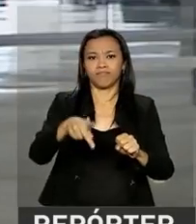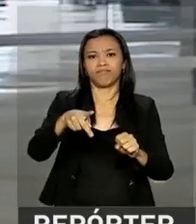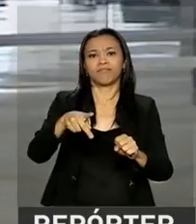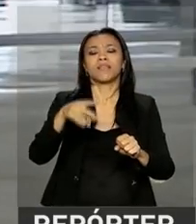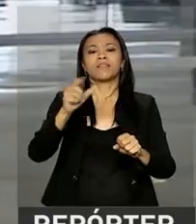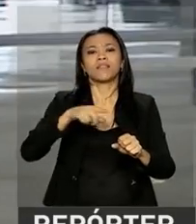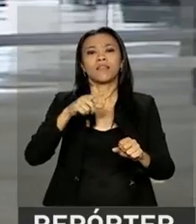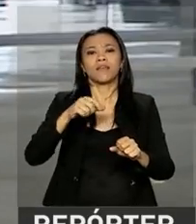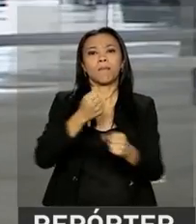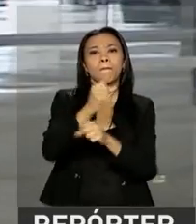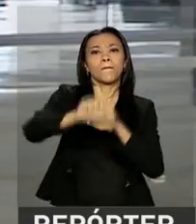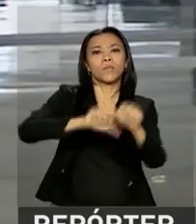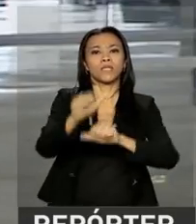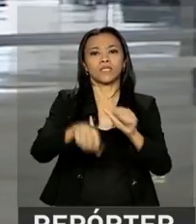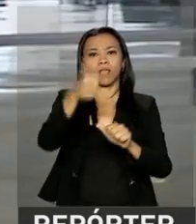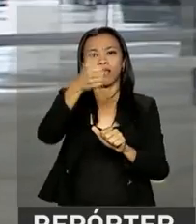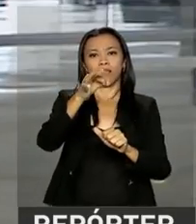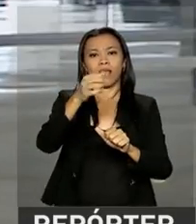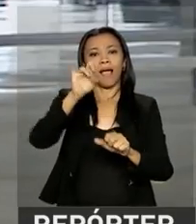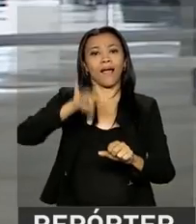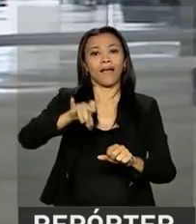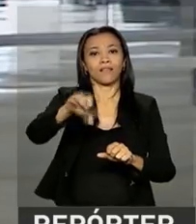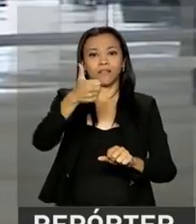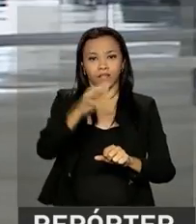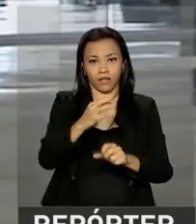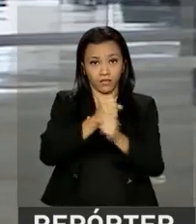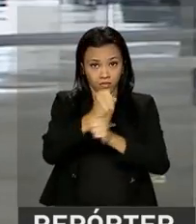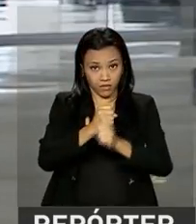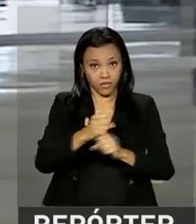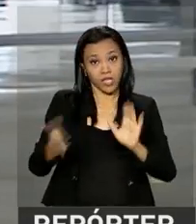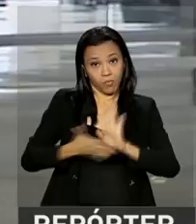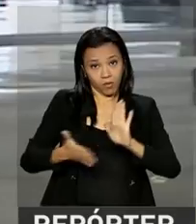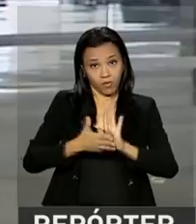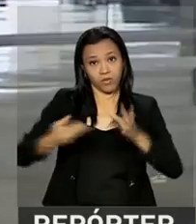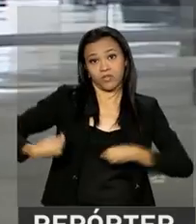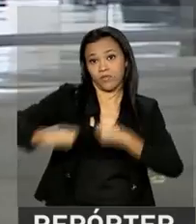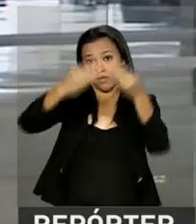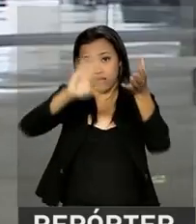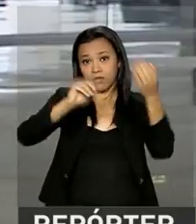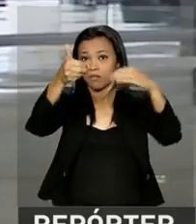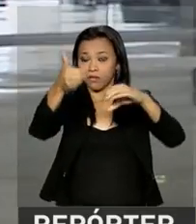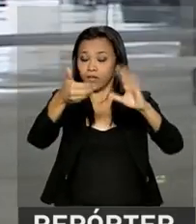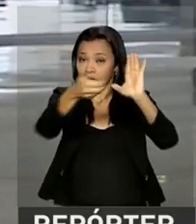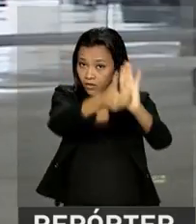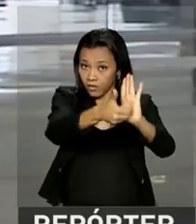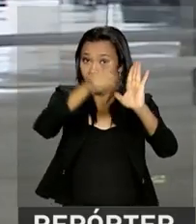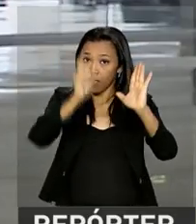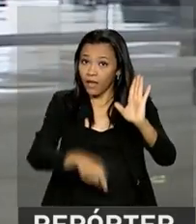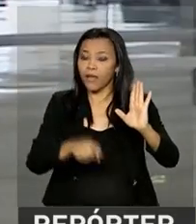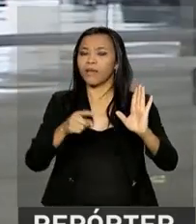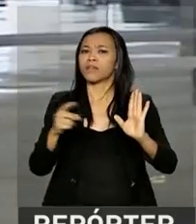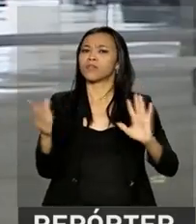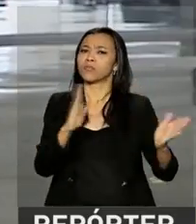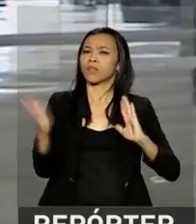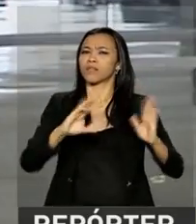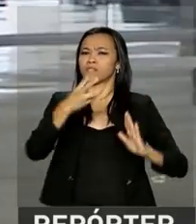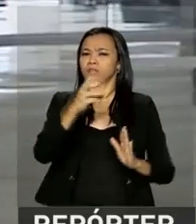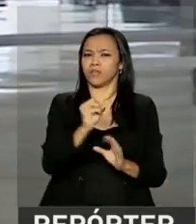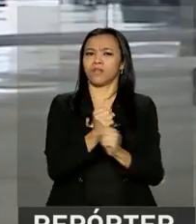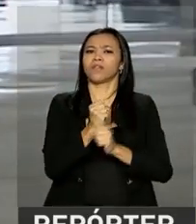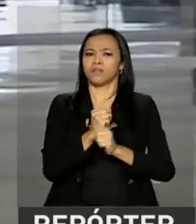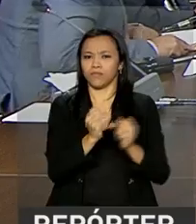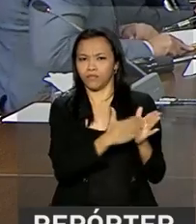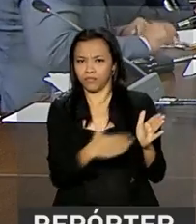explicou que a proposta de reforma da Previdência enviada pelo governo à Câmara previa a sustentabilidade por cerca de 30